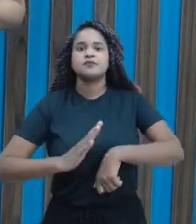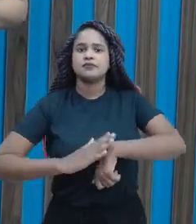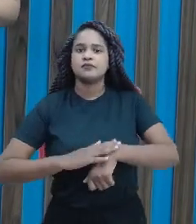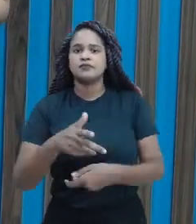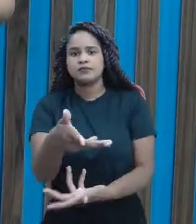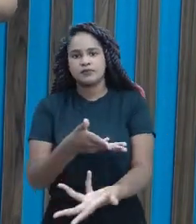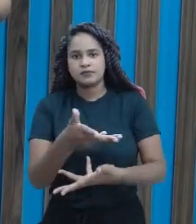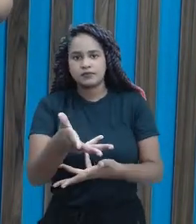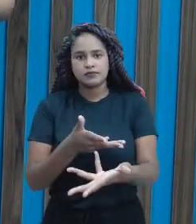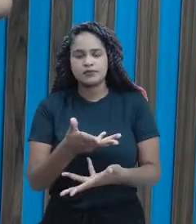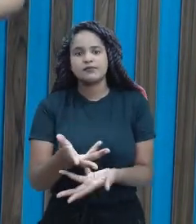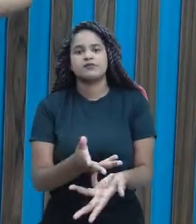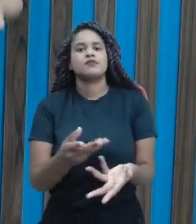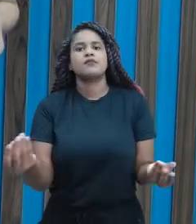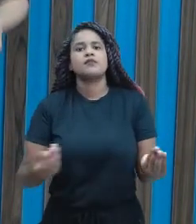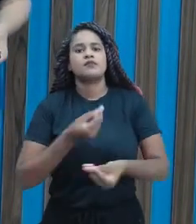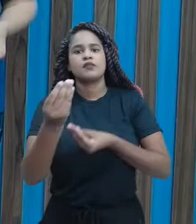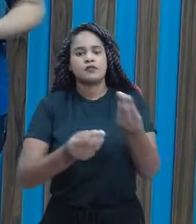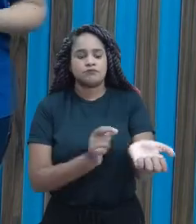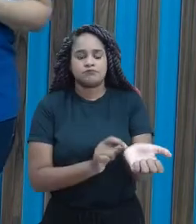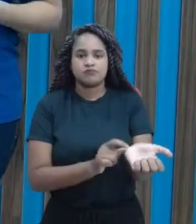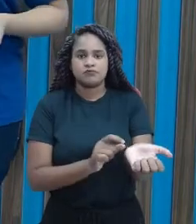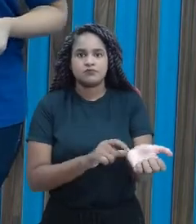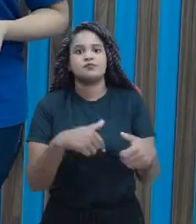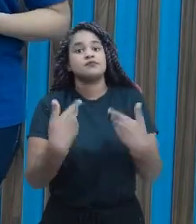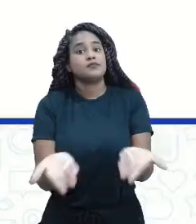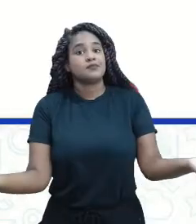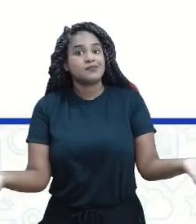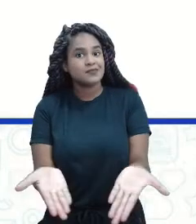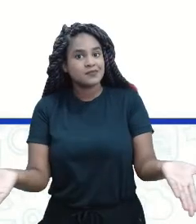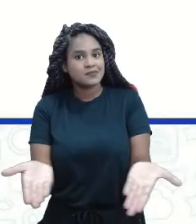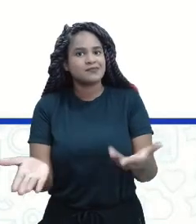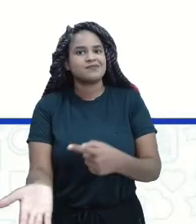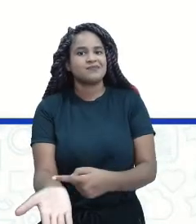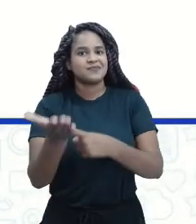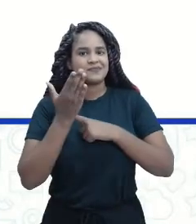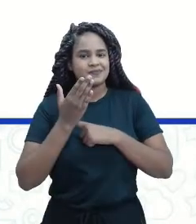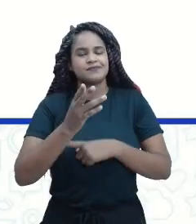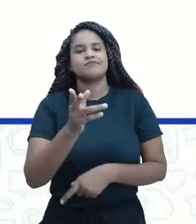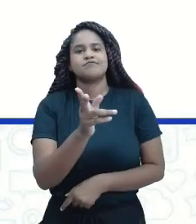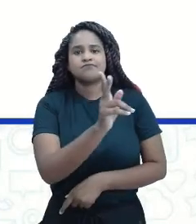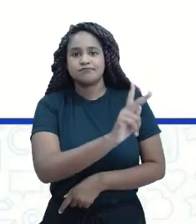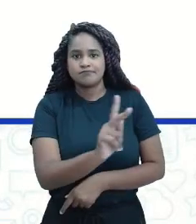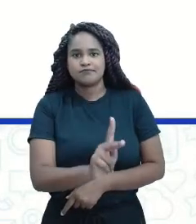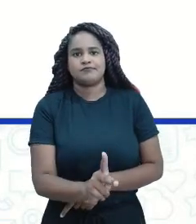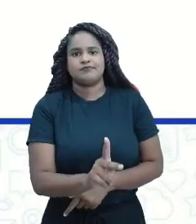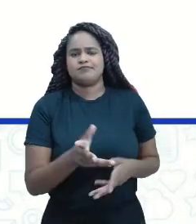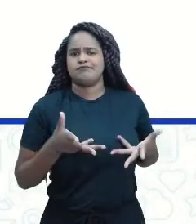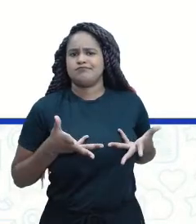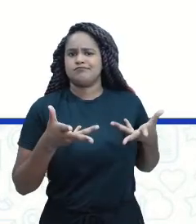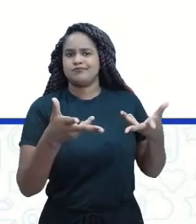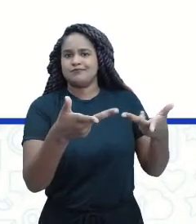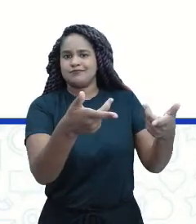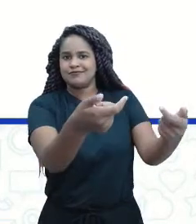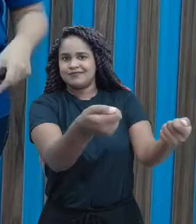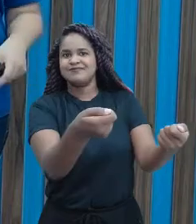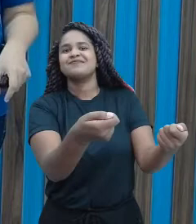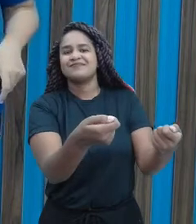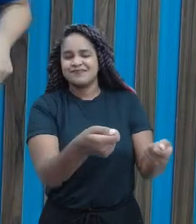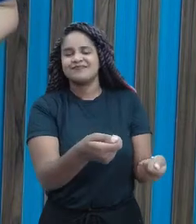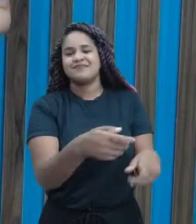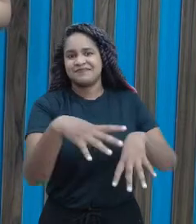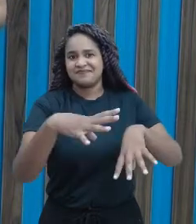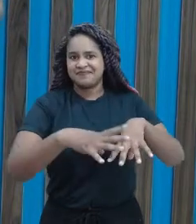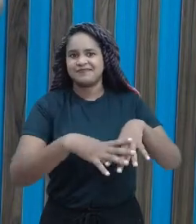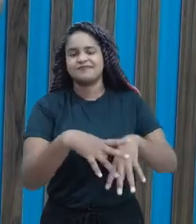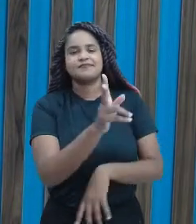de interação vai funcionar através do aplicativo. Hoje quem está aqui me ajudando, uma presença ilustríssima aqui na aula de